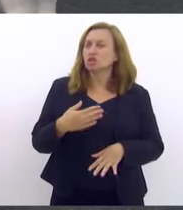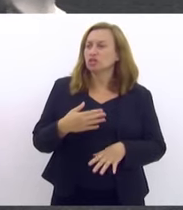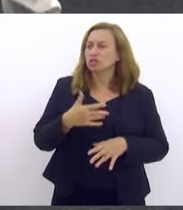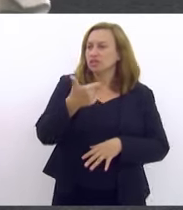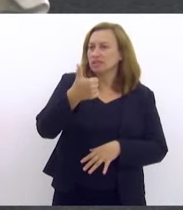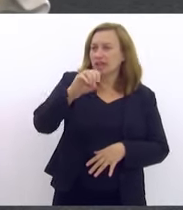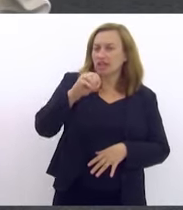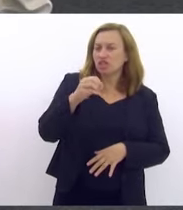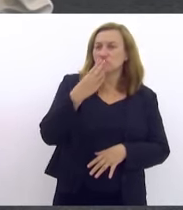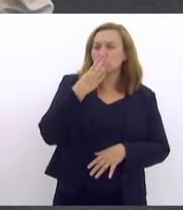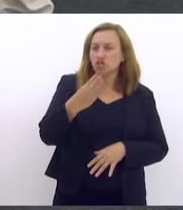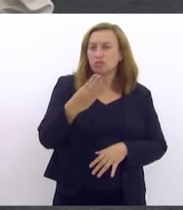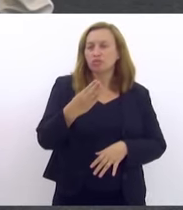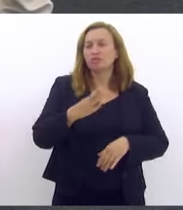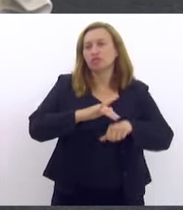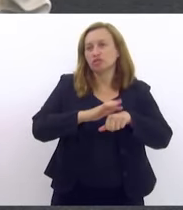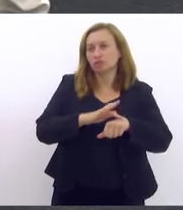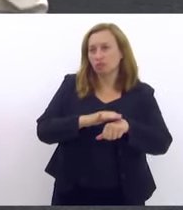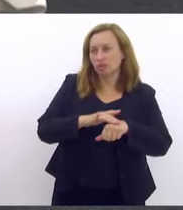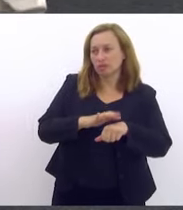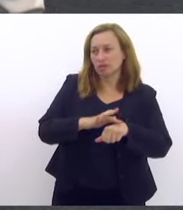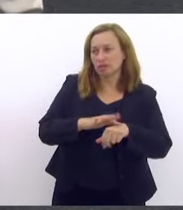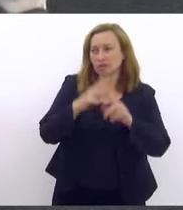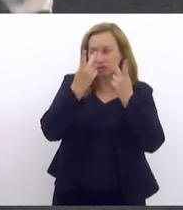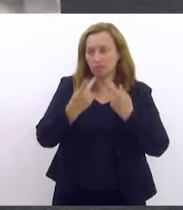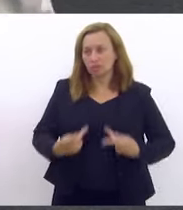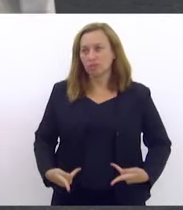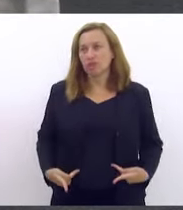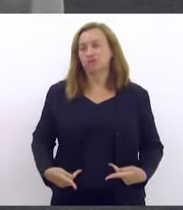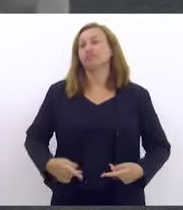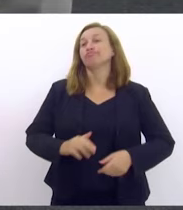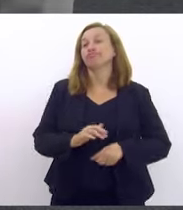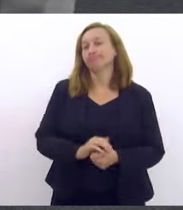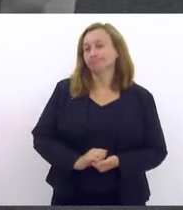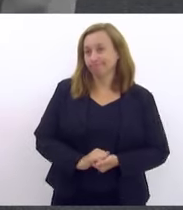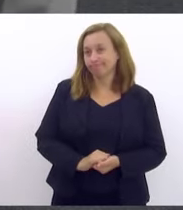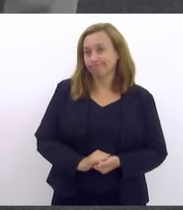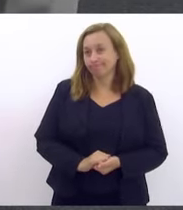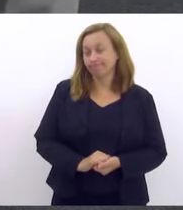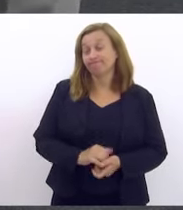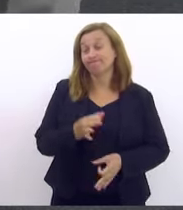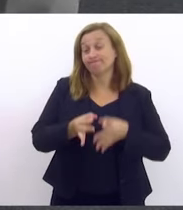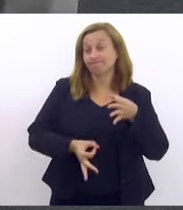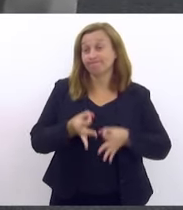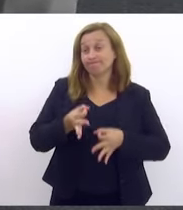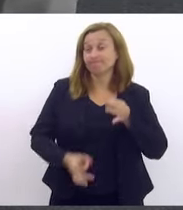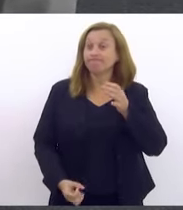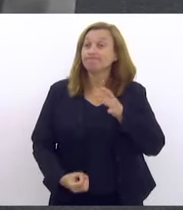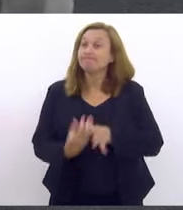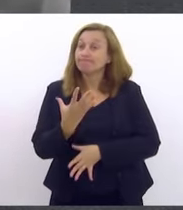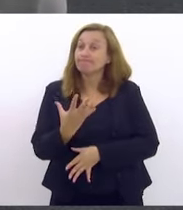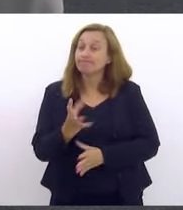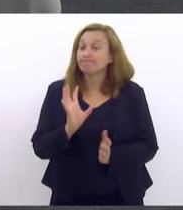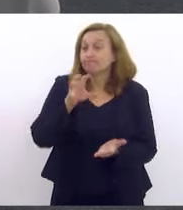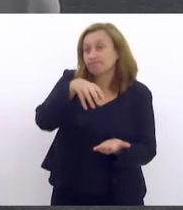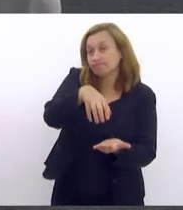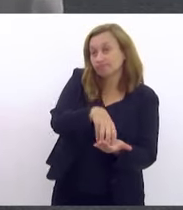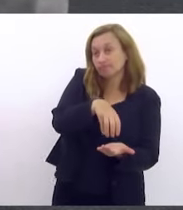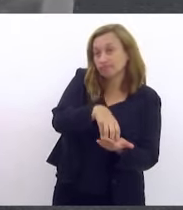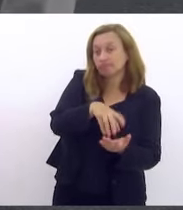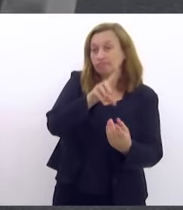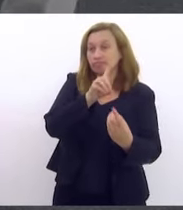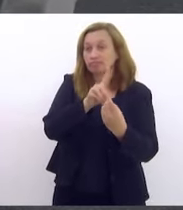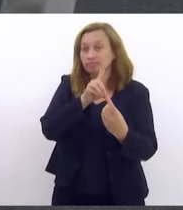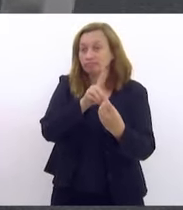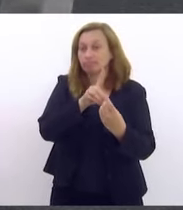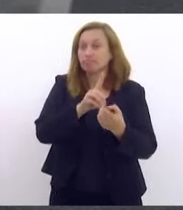Portanto, presidente, por esses motivos expostos, é que se justifica a criação de um centro de